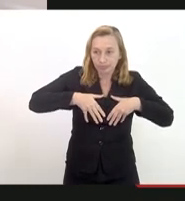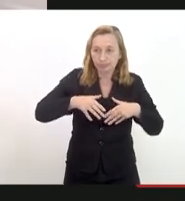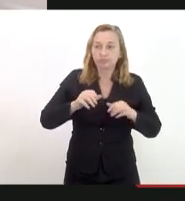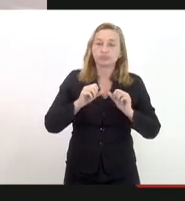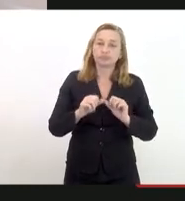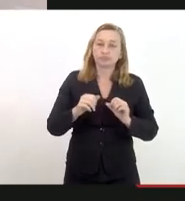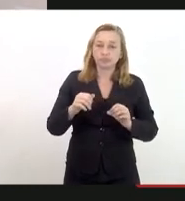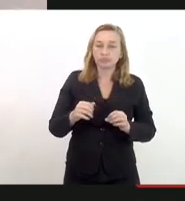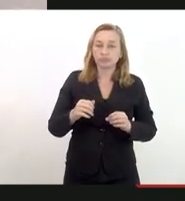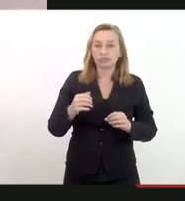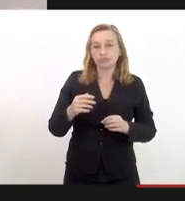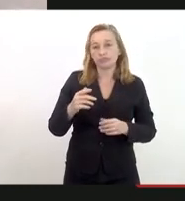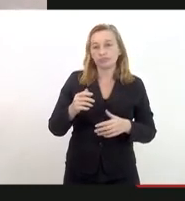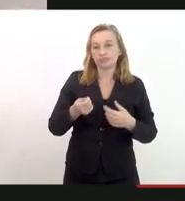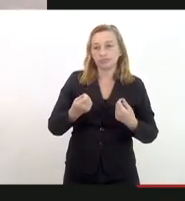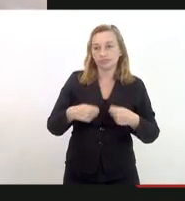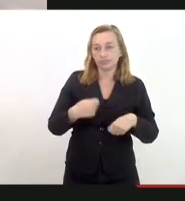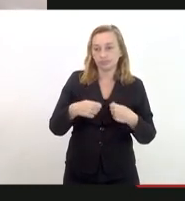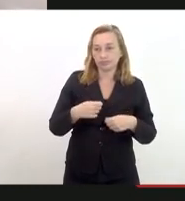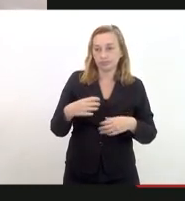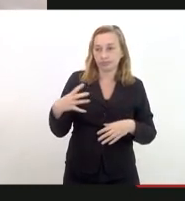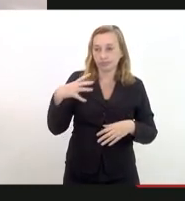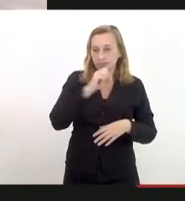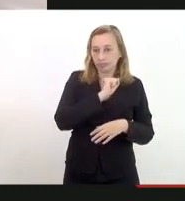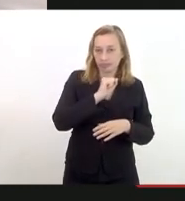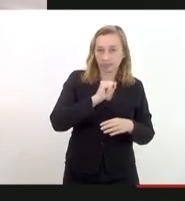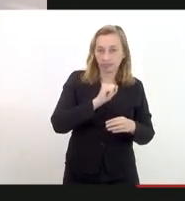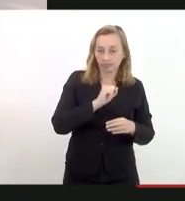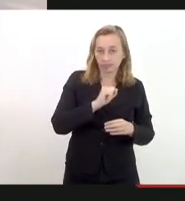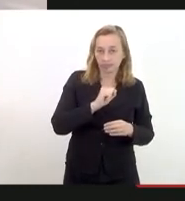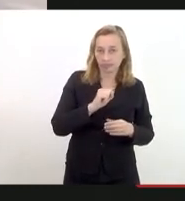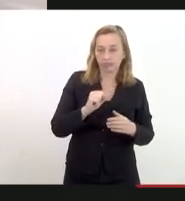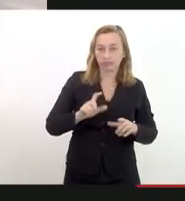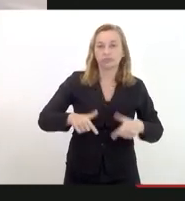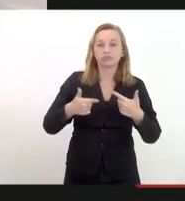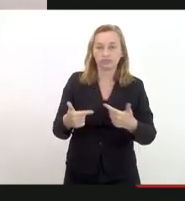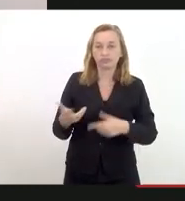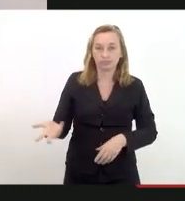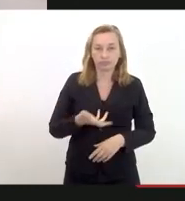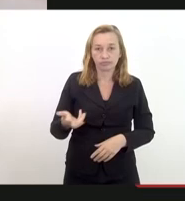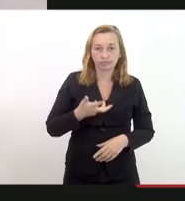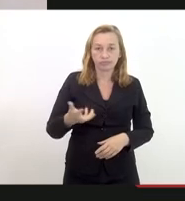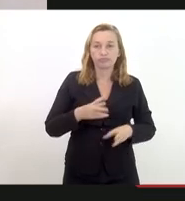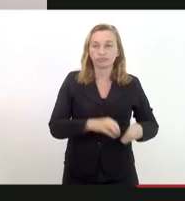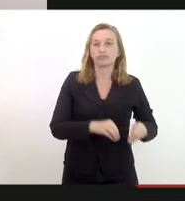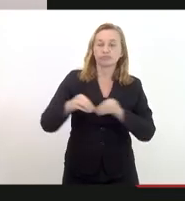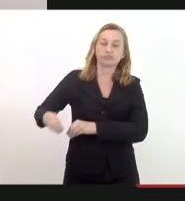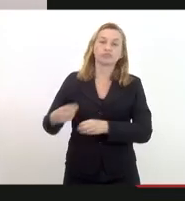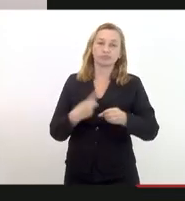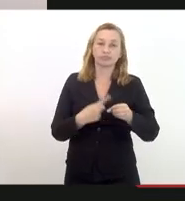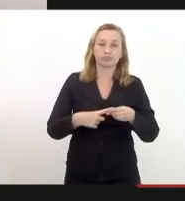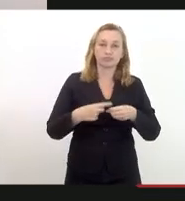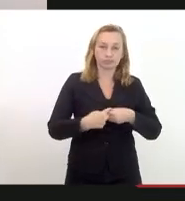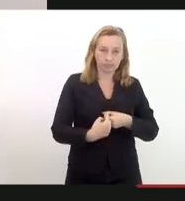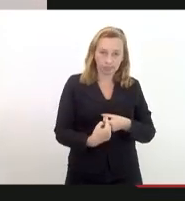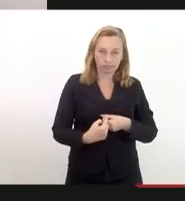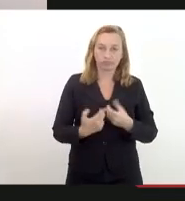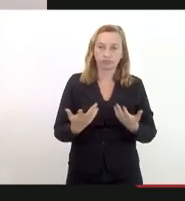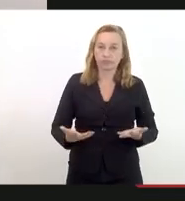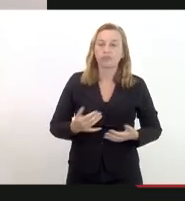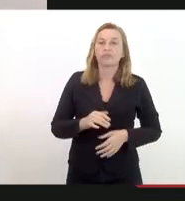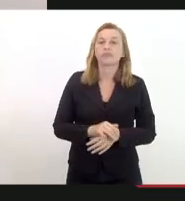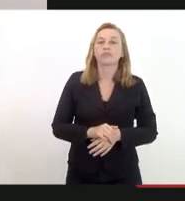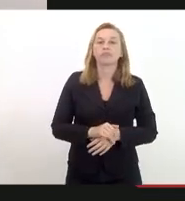forma de agilizar esse processo. Então, a transferência para o município, até porque haveria uma integração, uma ação